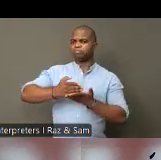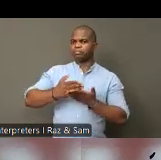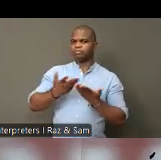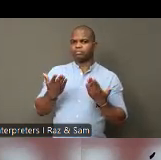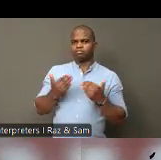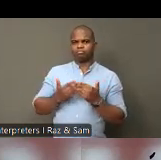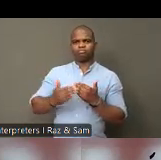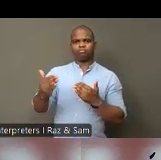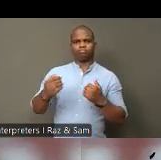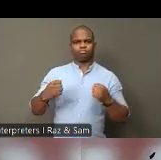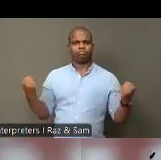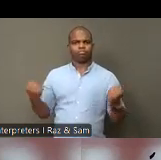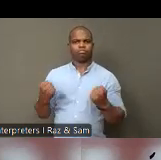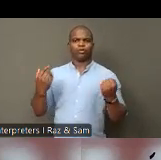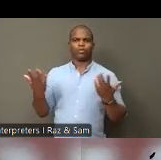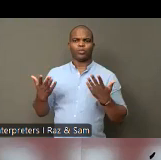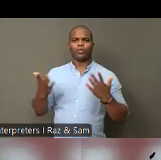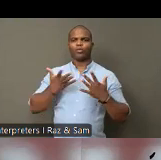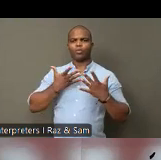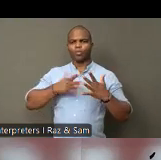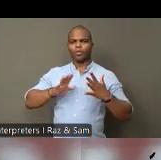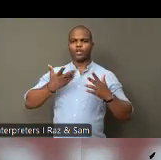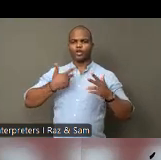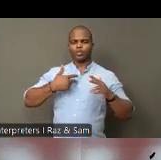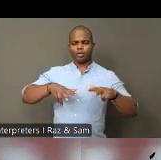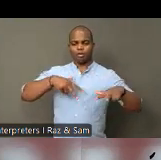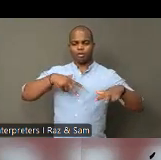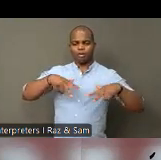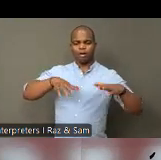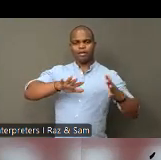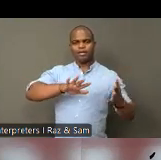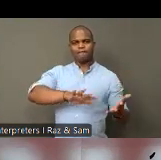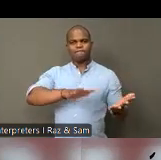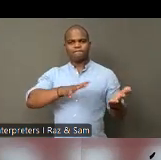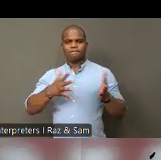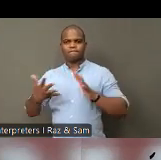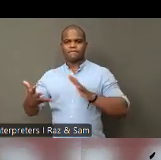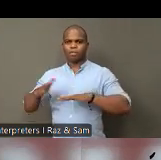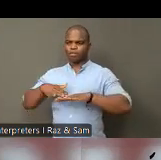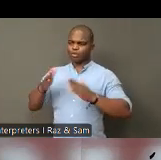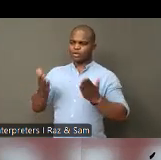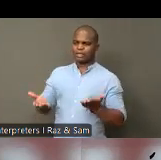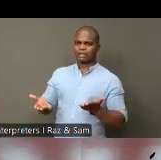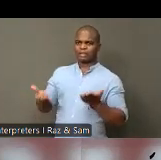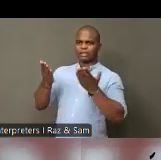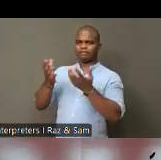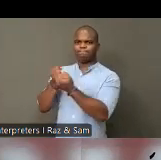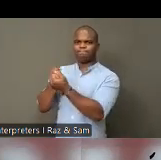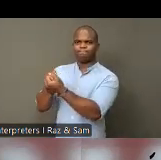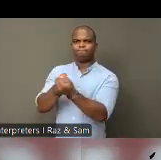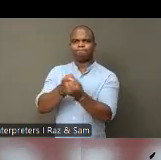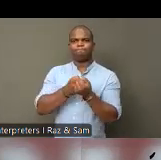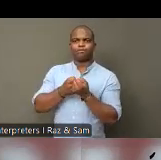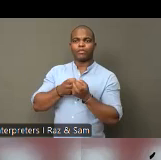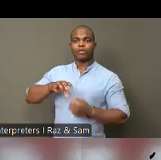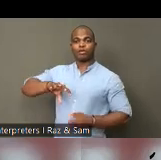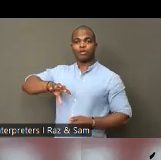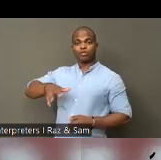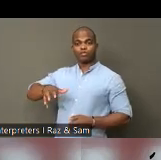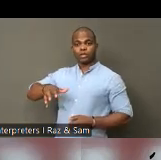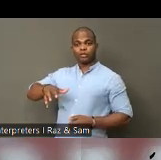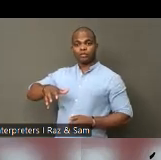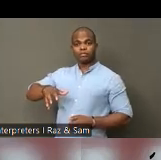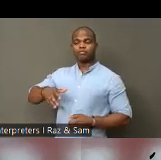e a nível nacional nós fizemos um grupo de tarefa de eliminação de doenças nacional e em cada nossas